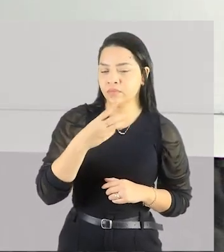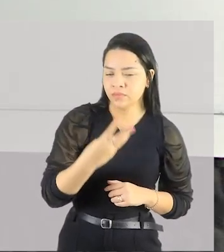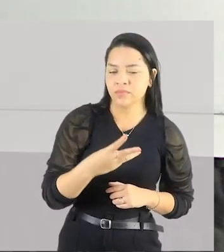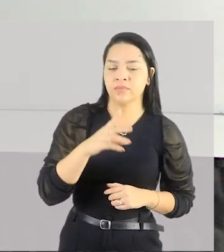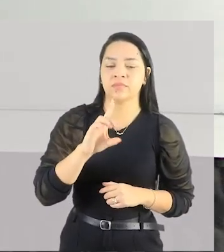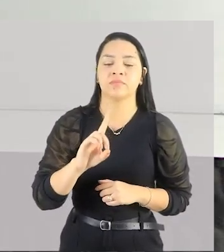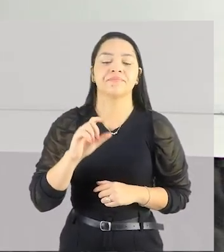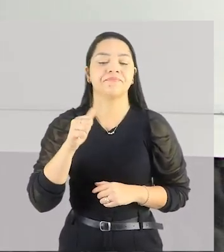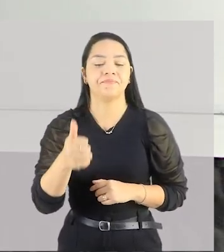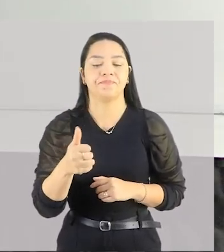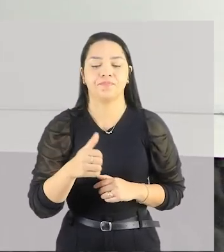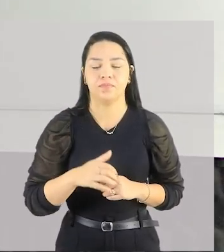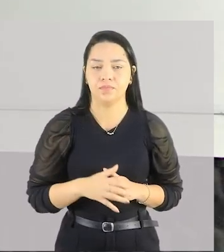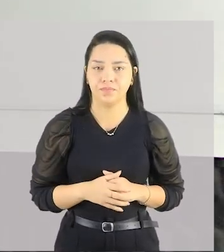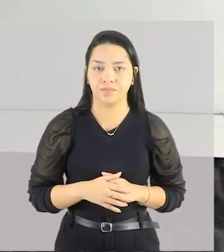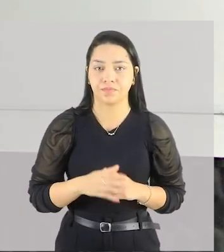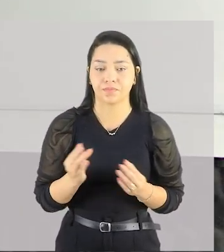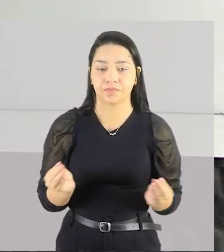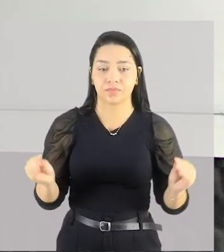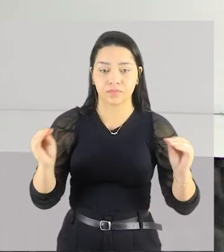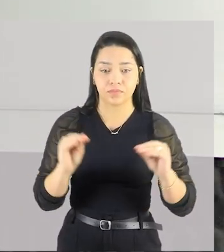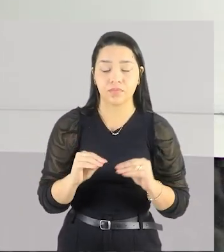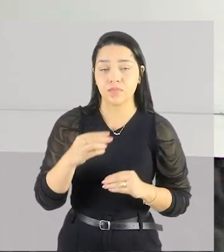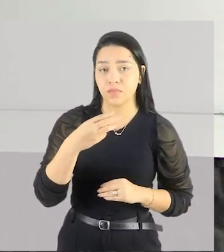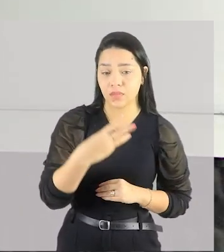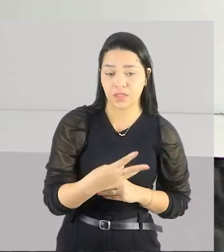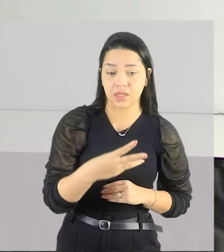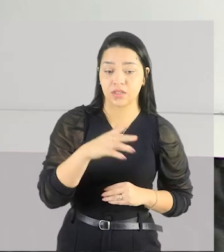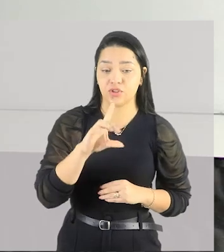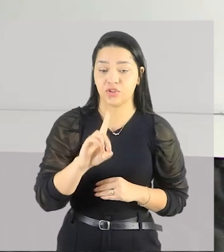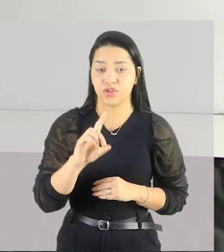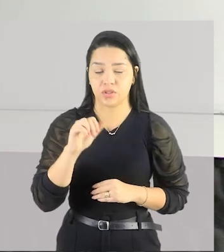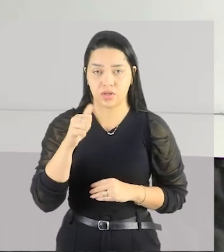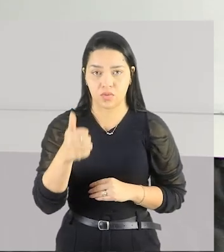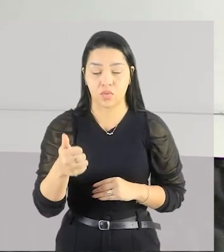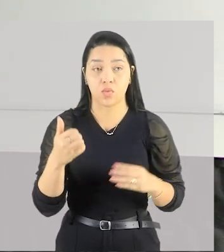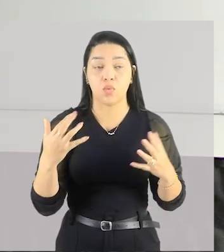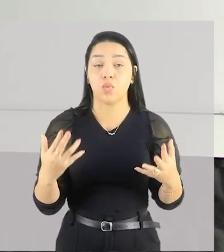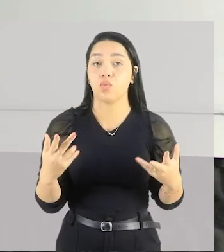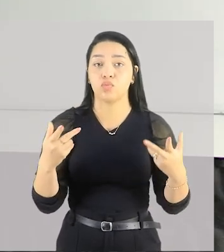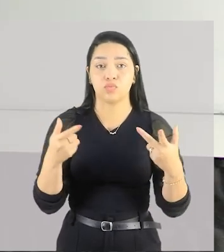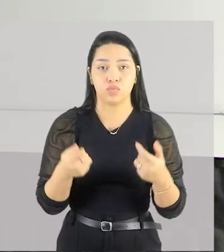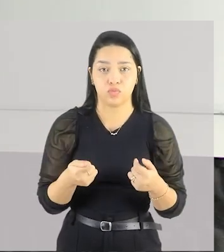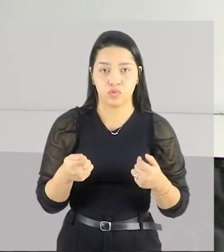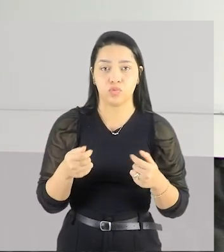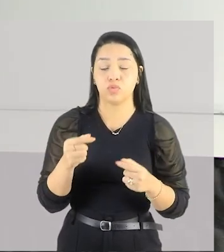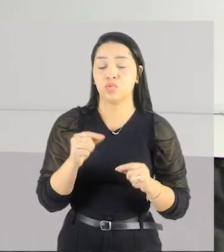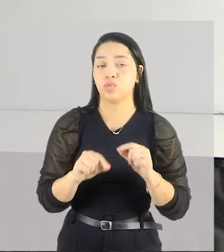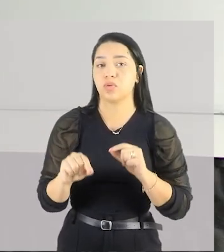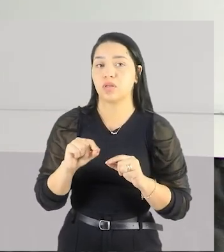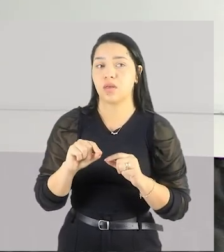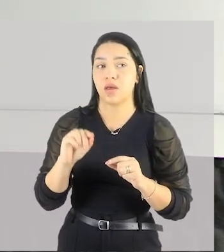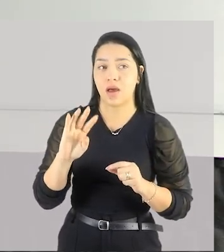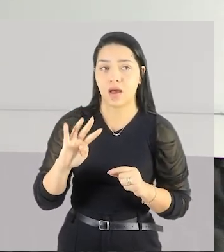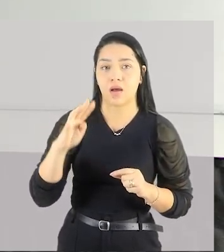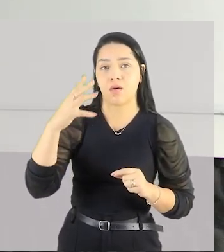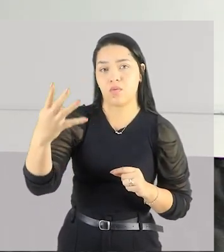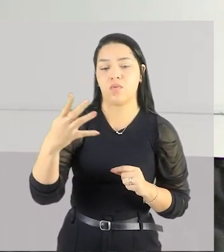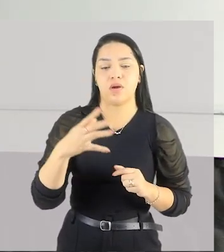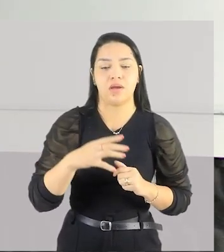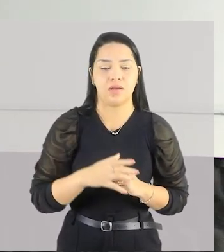e N2. Agora já é a hora de eu colocar, tá, as constantes, certo?